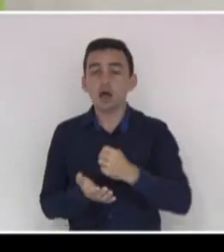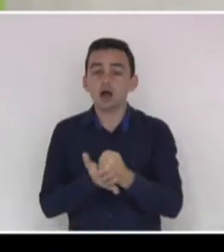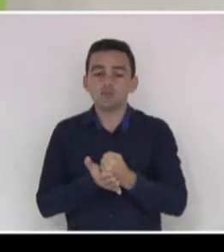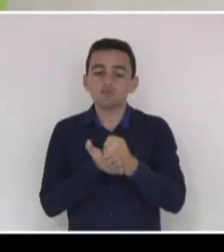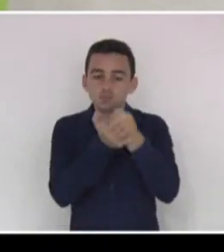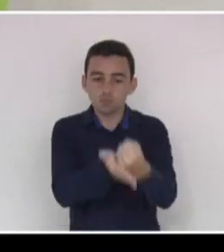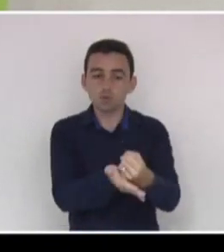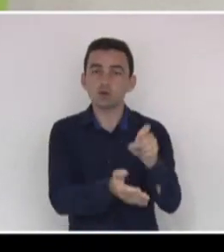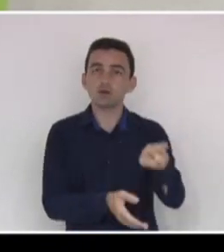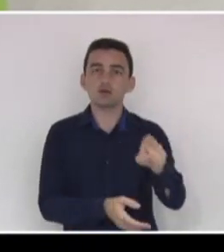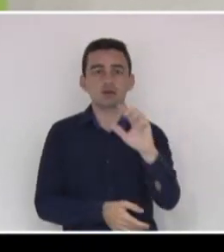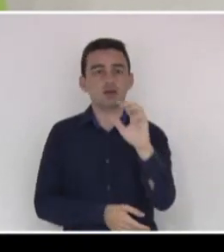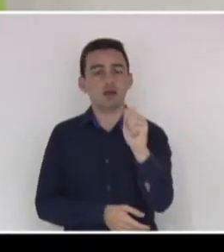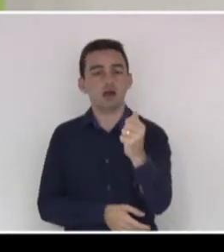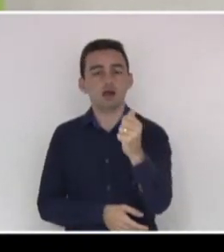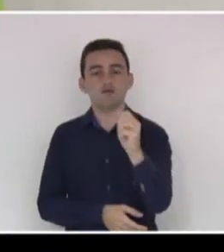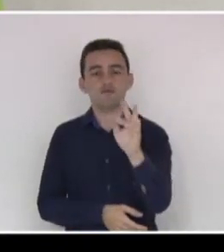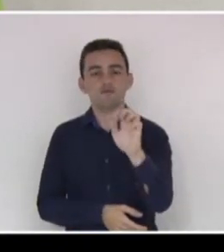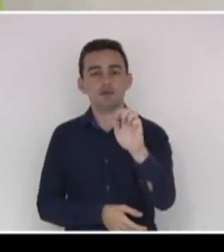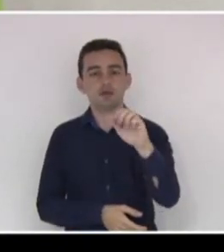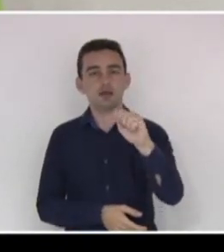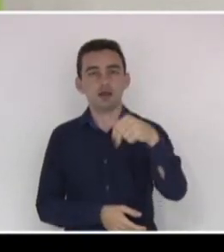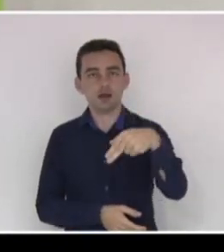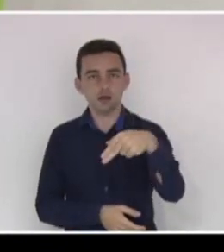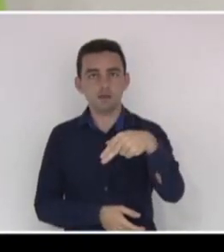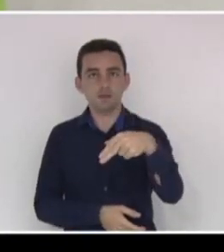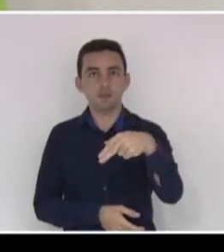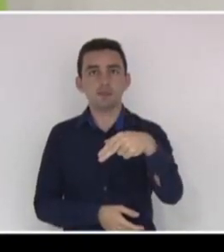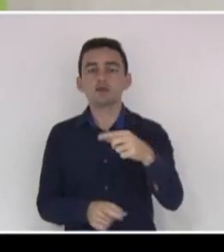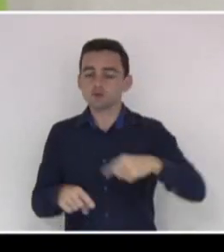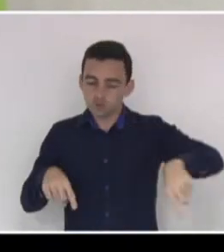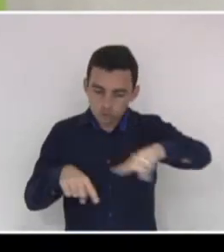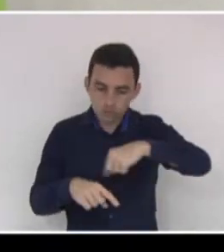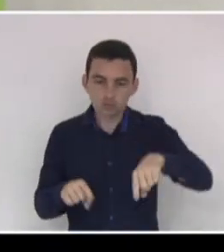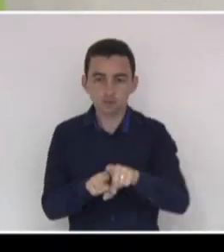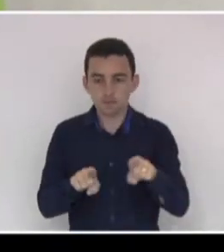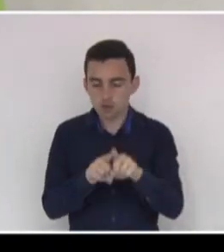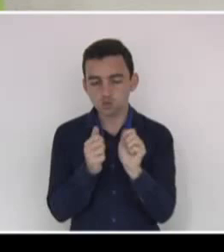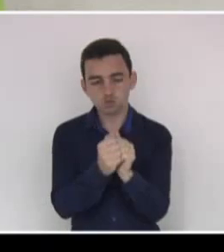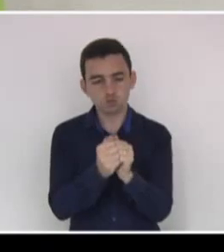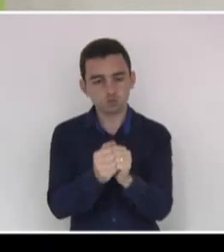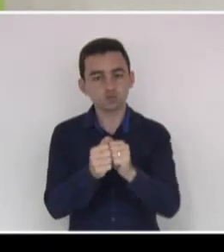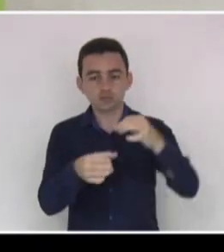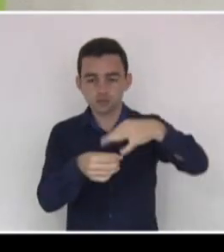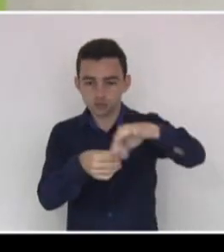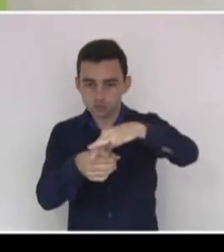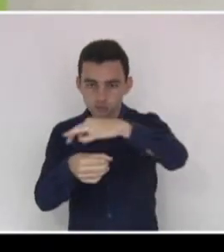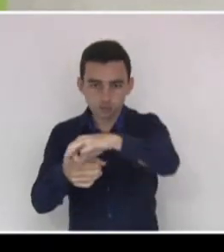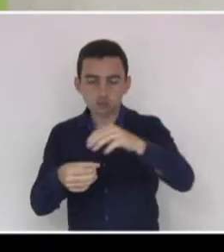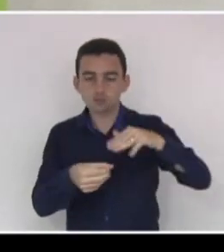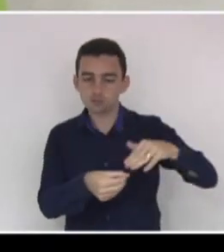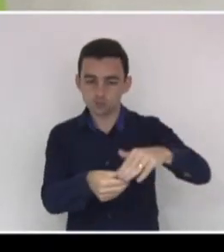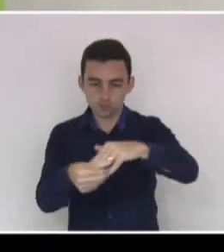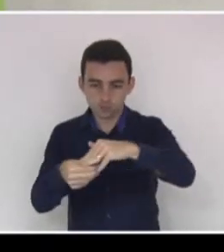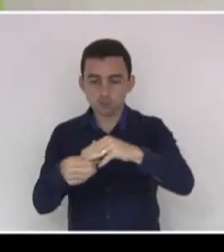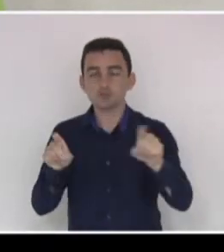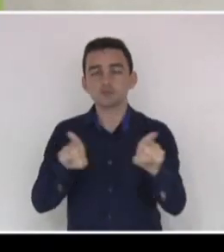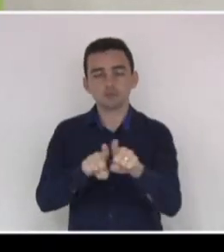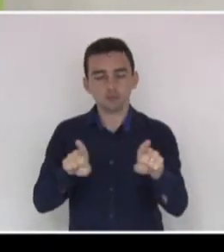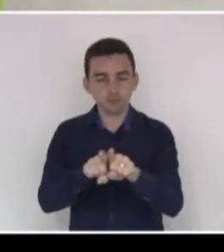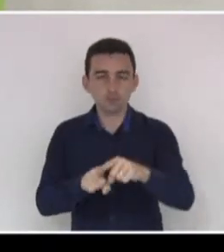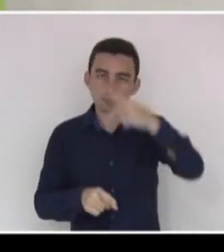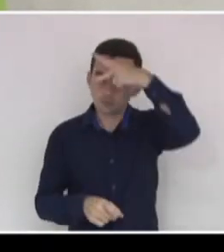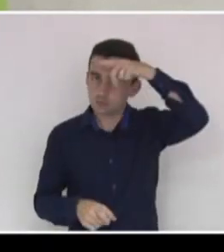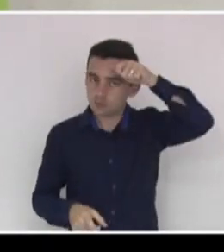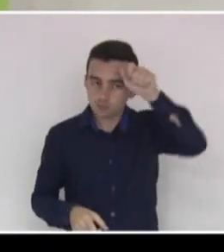FECAM e vamos trabalhar junto com as entidades municipalistas, junto com os prefeitos desse